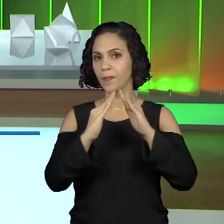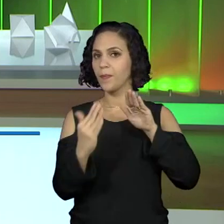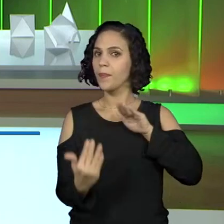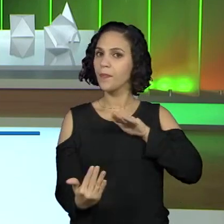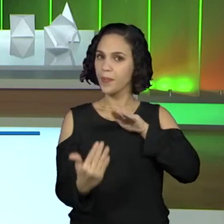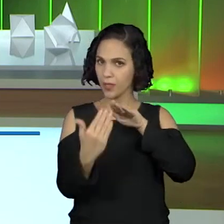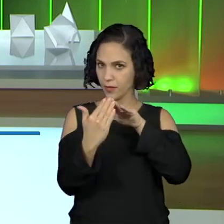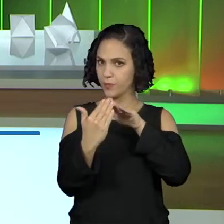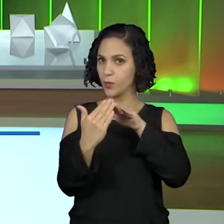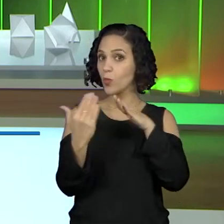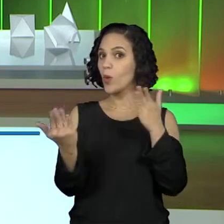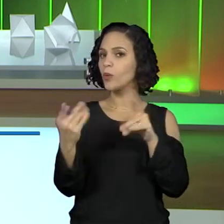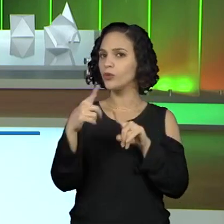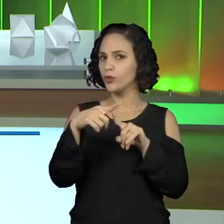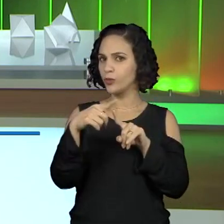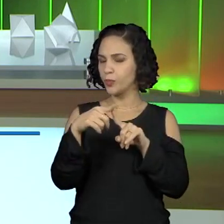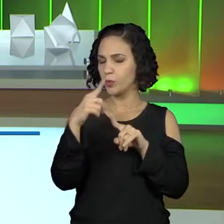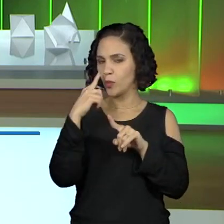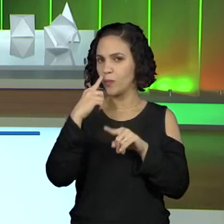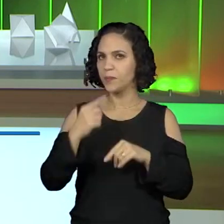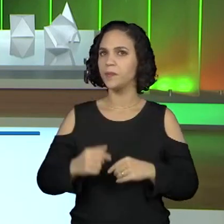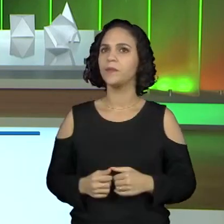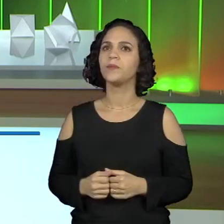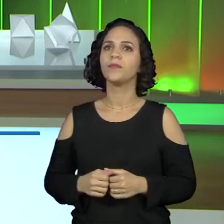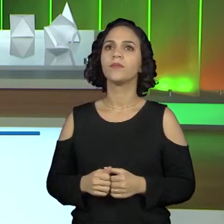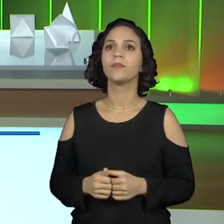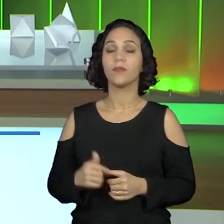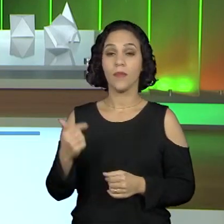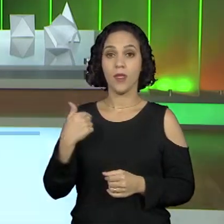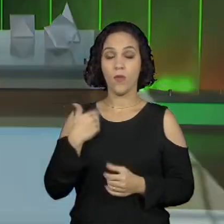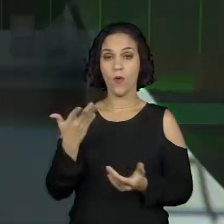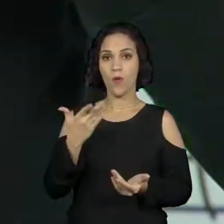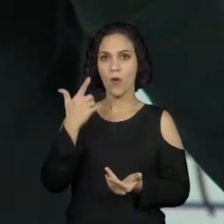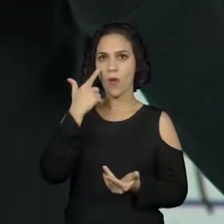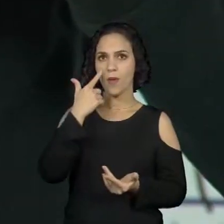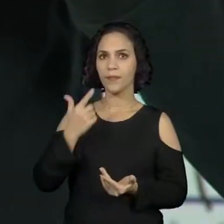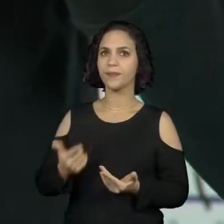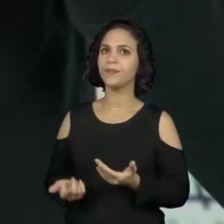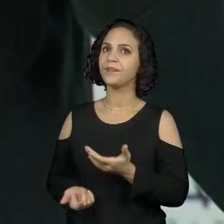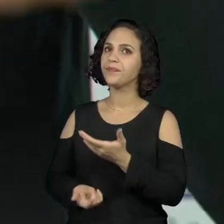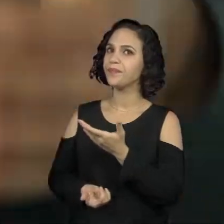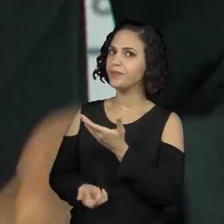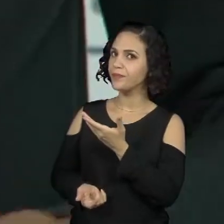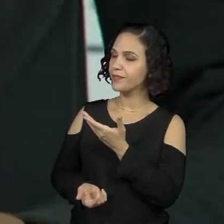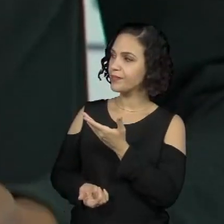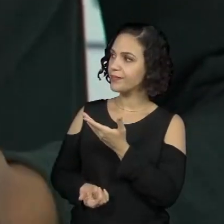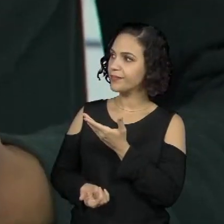Observem essa pirâmide. É a pirâmide que nós estamos estudando?